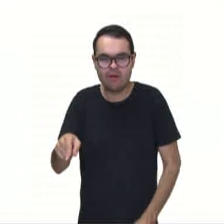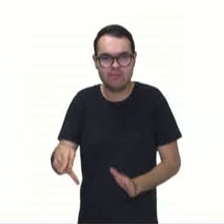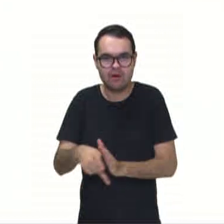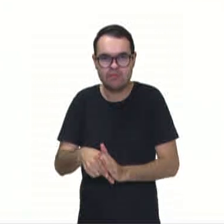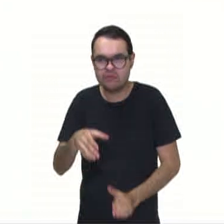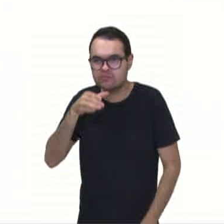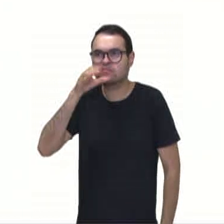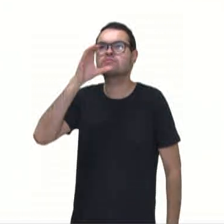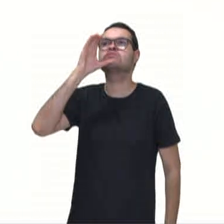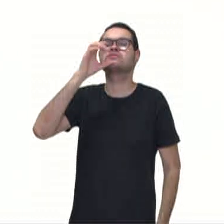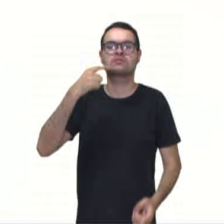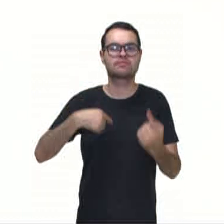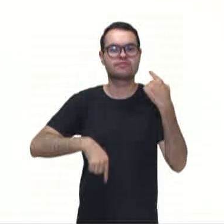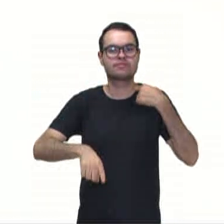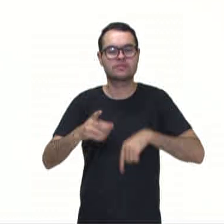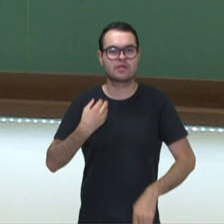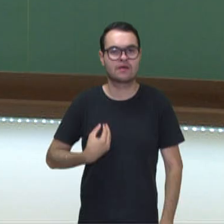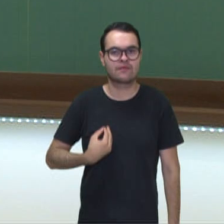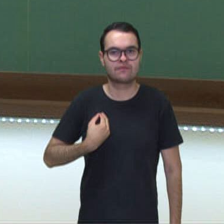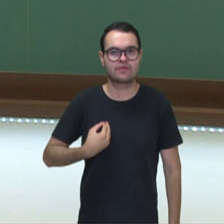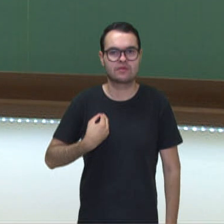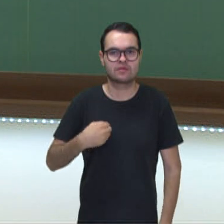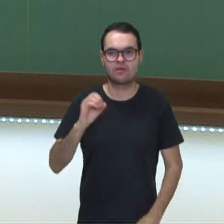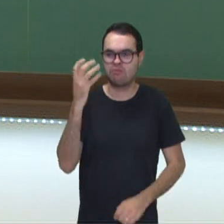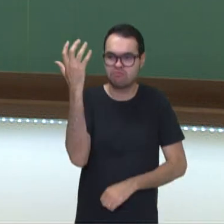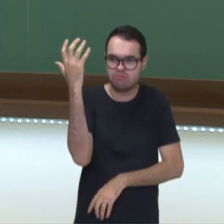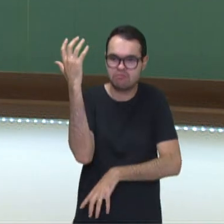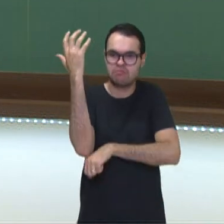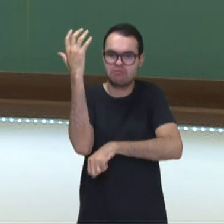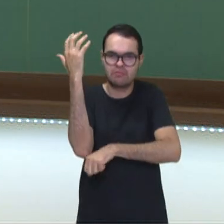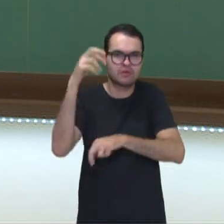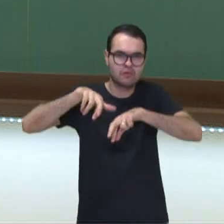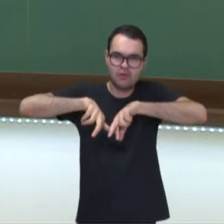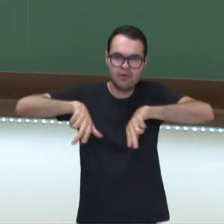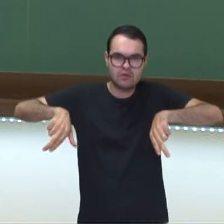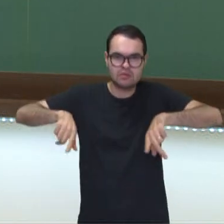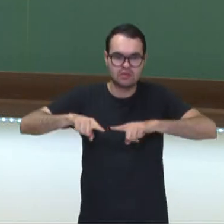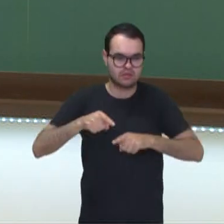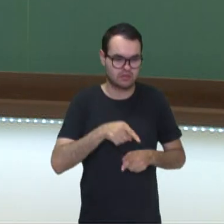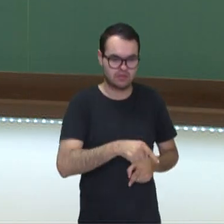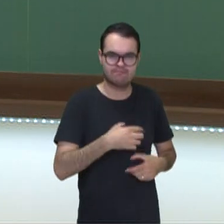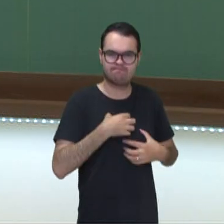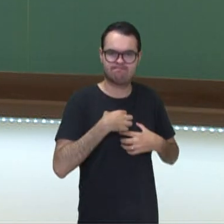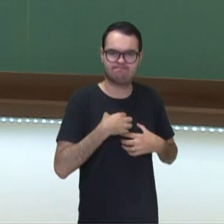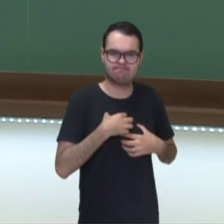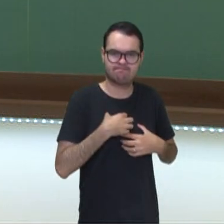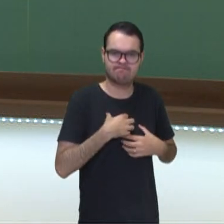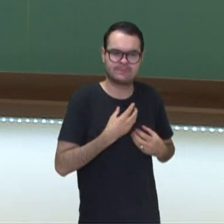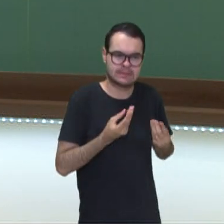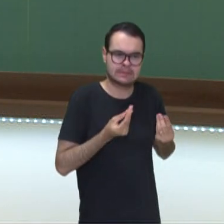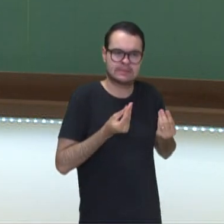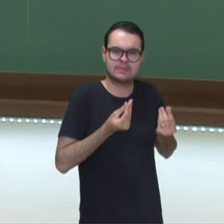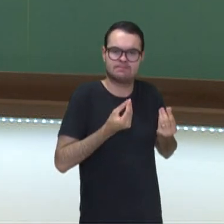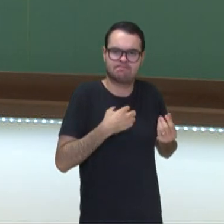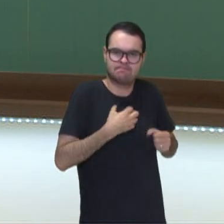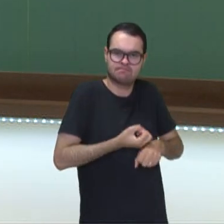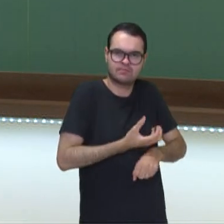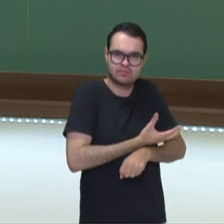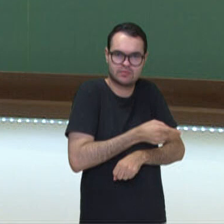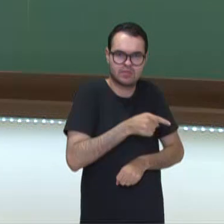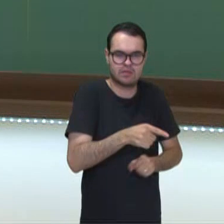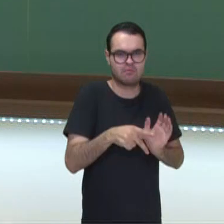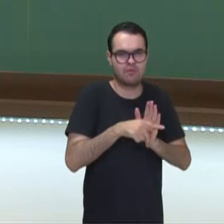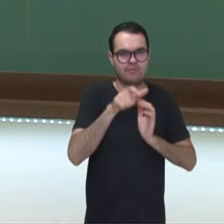fisiológico, e impressiona então a todos nós com a sensibilidade típica desse nosso herói, desse nosso